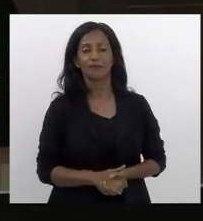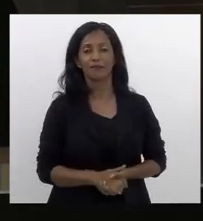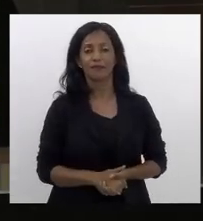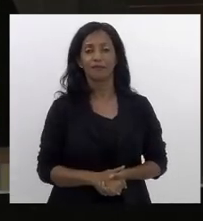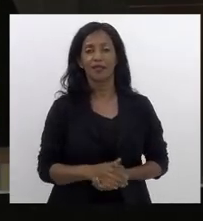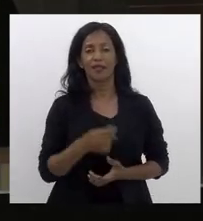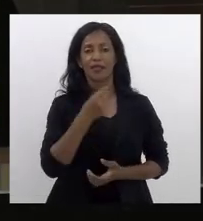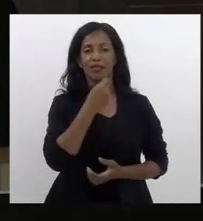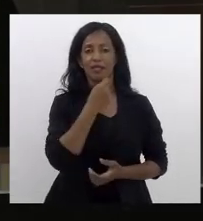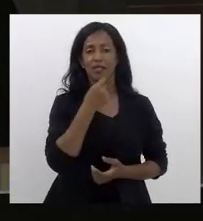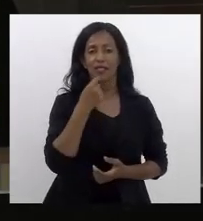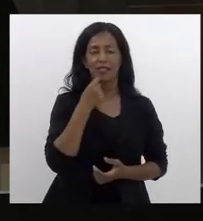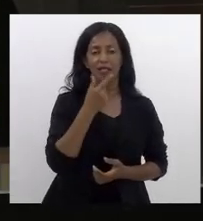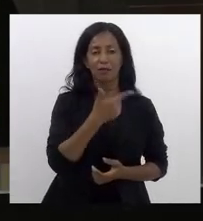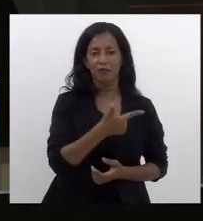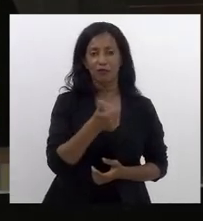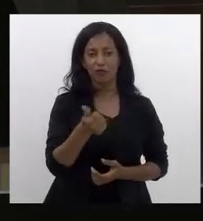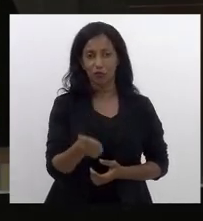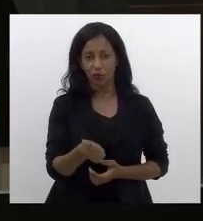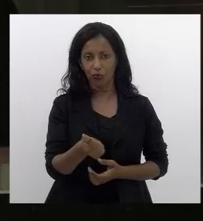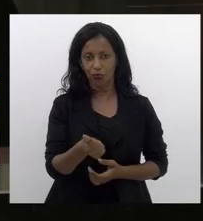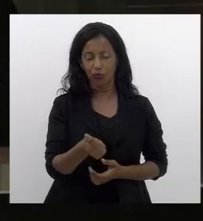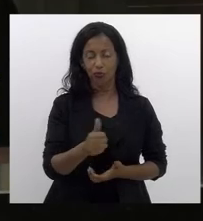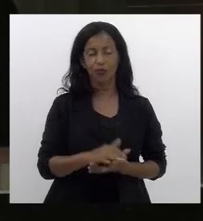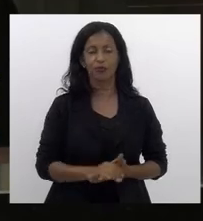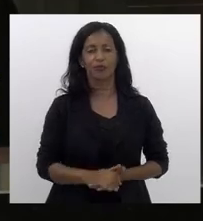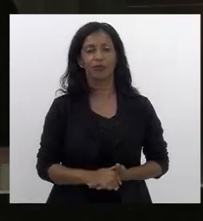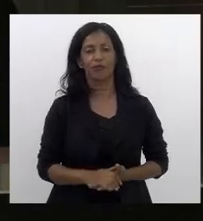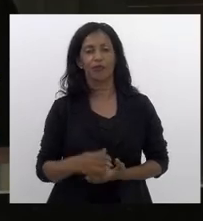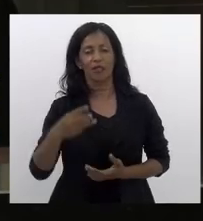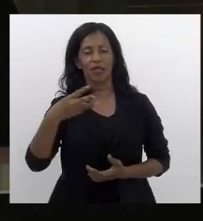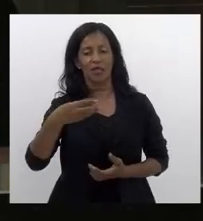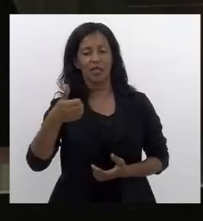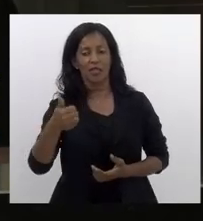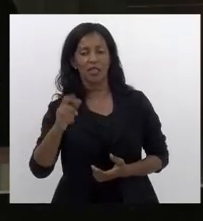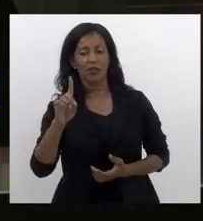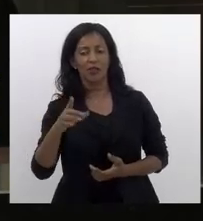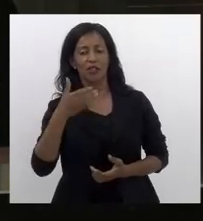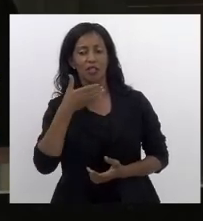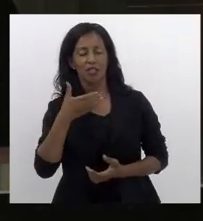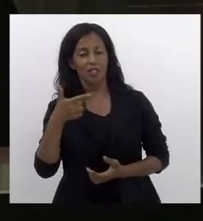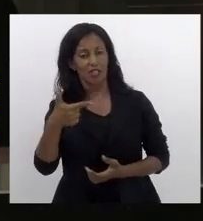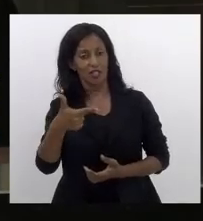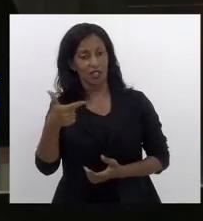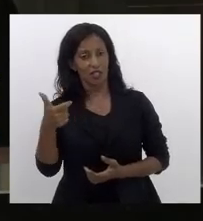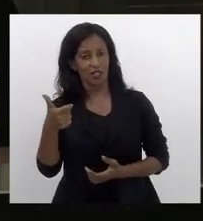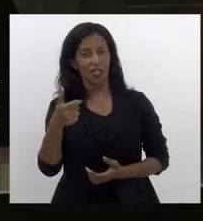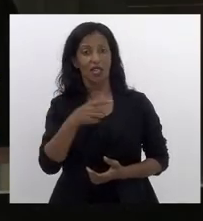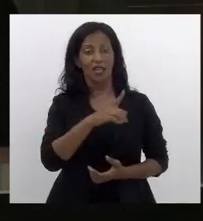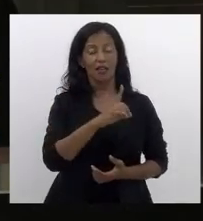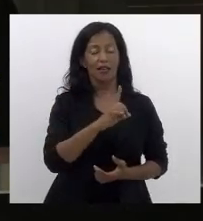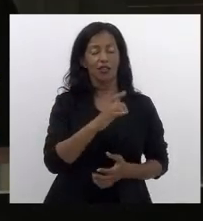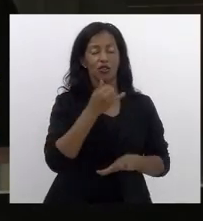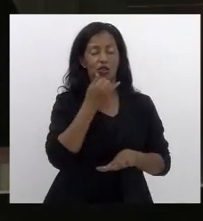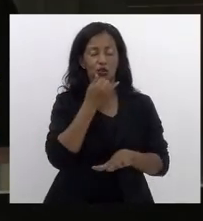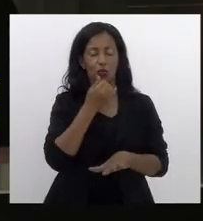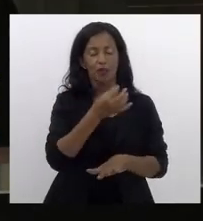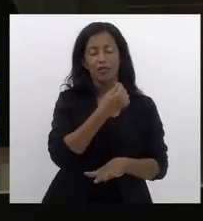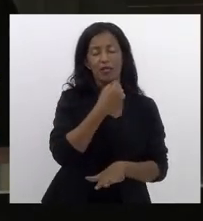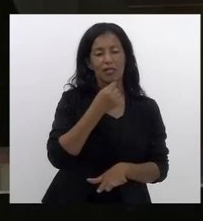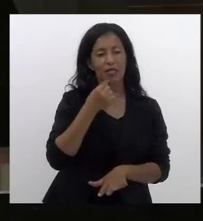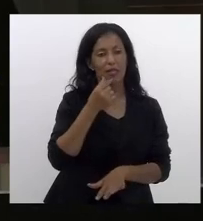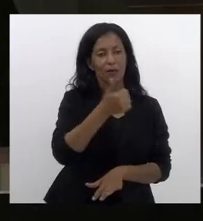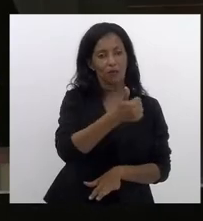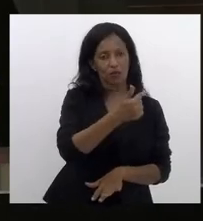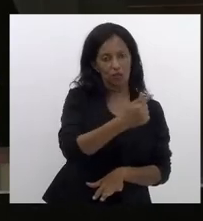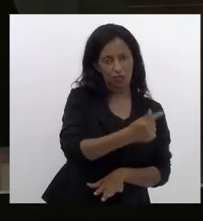entre setembro de 21 e 31 de dezembro de 21, setembro de 17 e 31